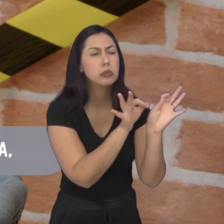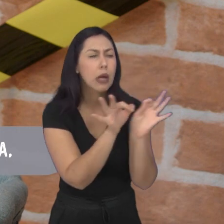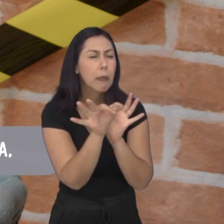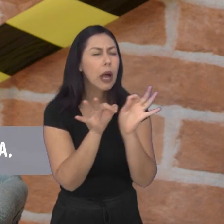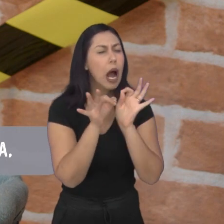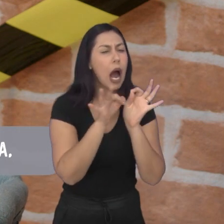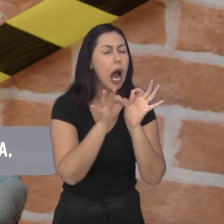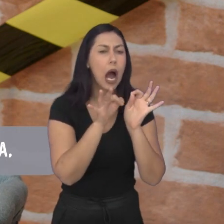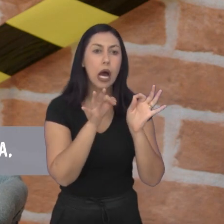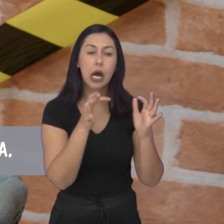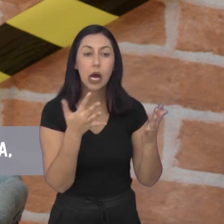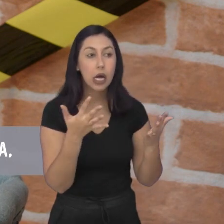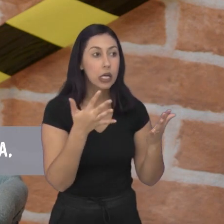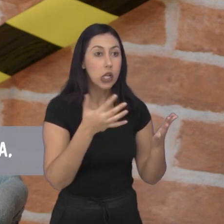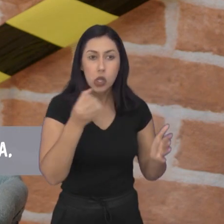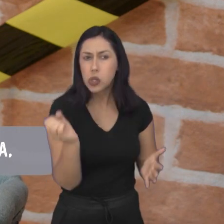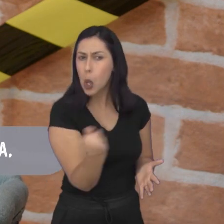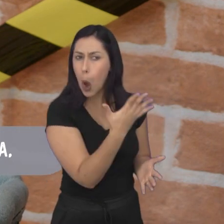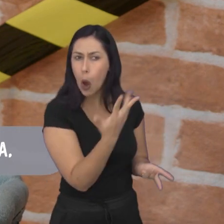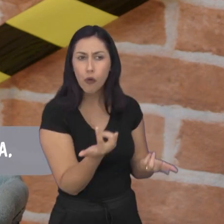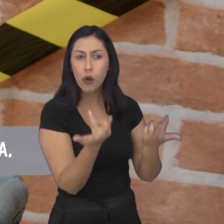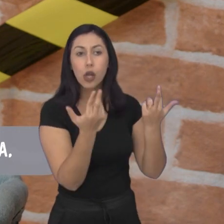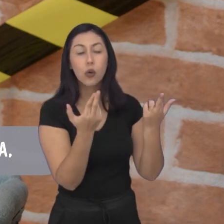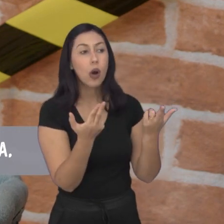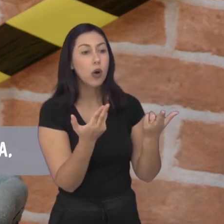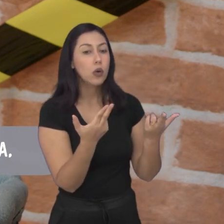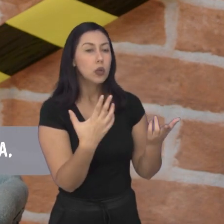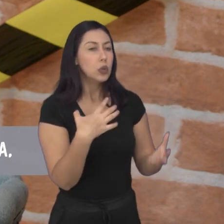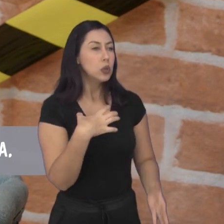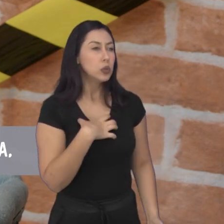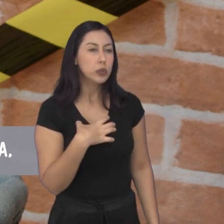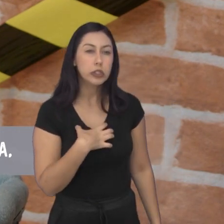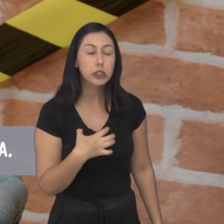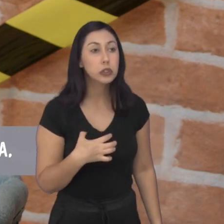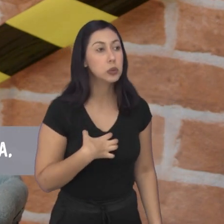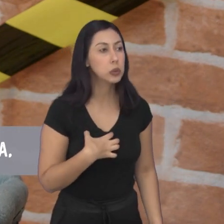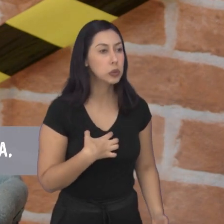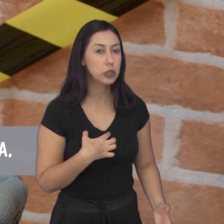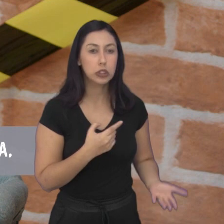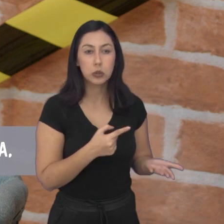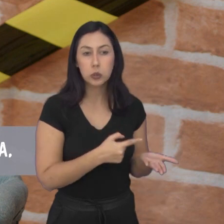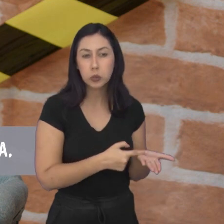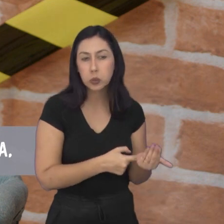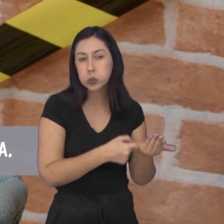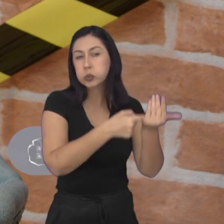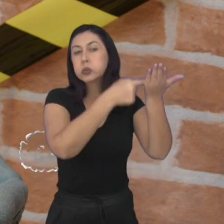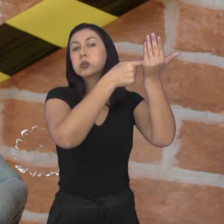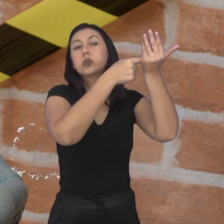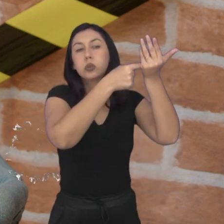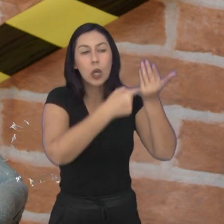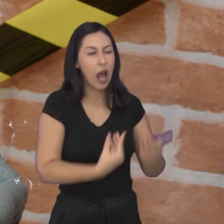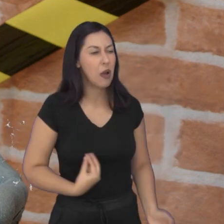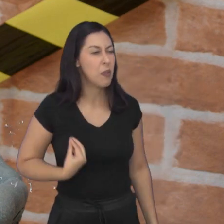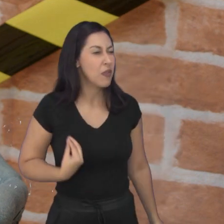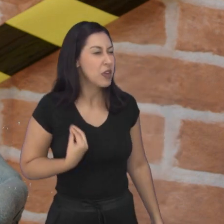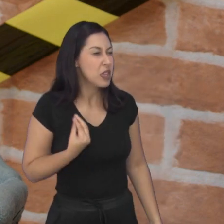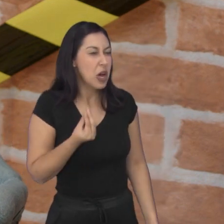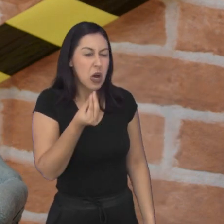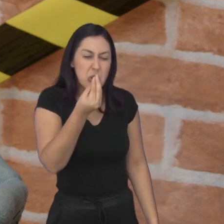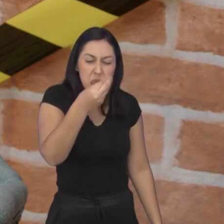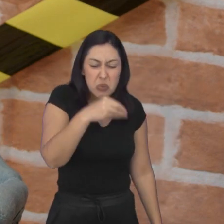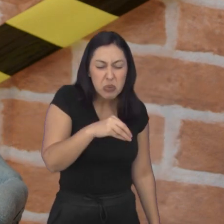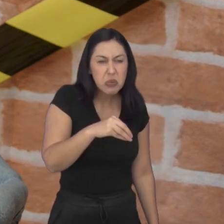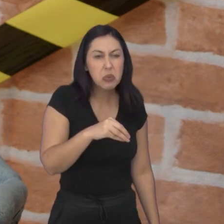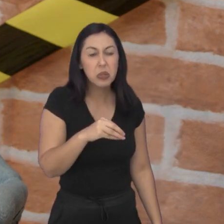meio cyberpunk, meio futurista, com luzes refletores e noite,